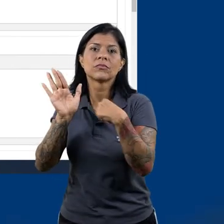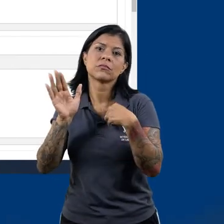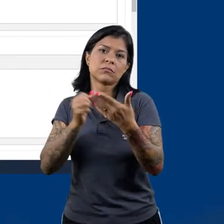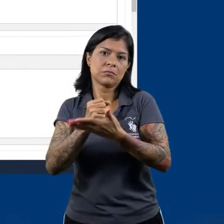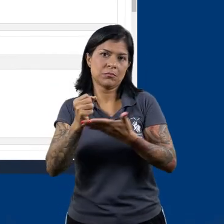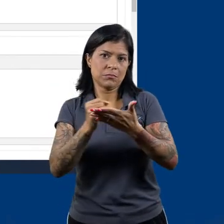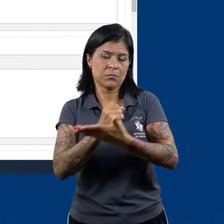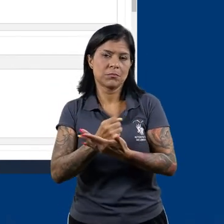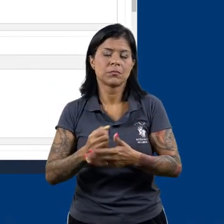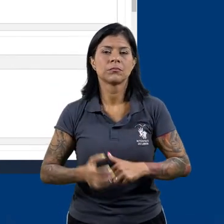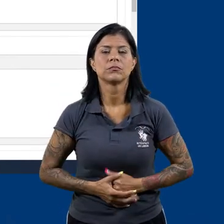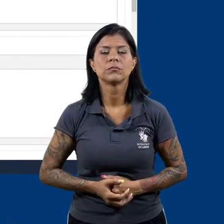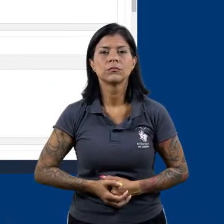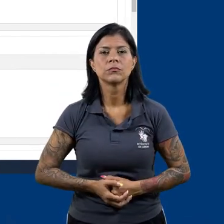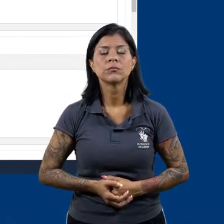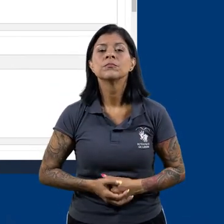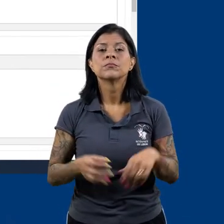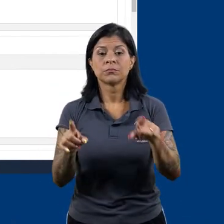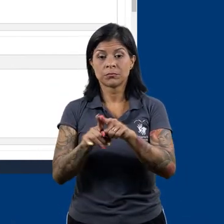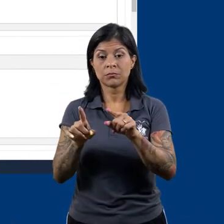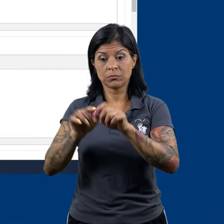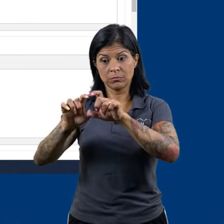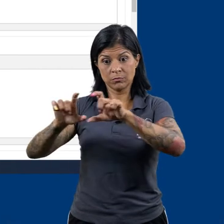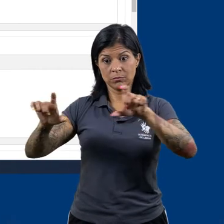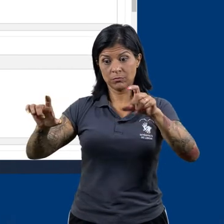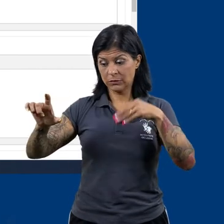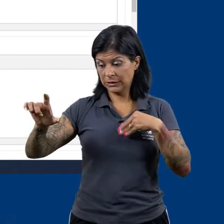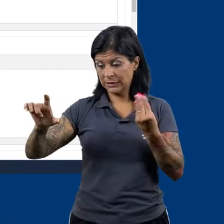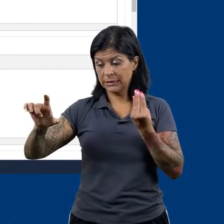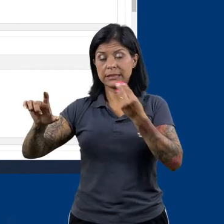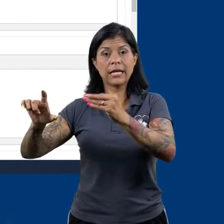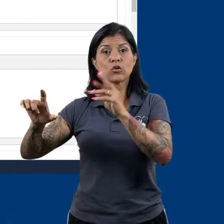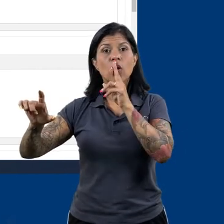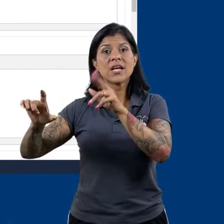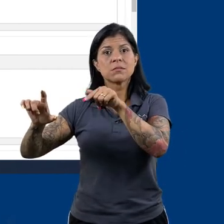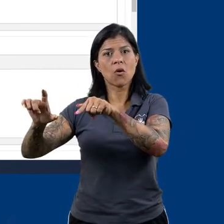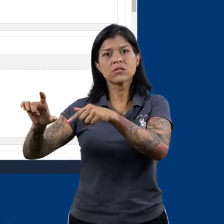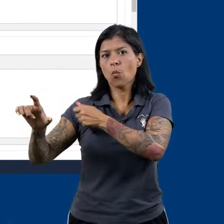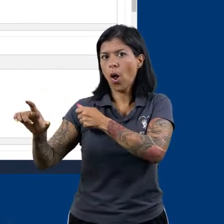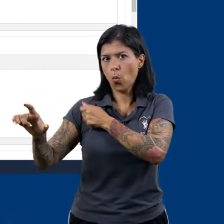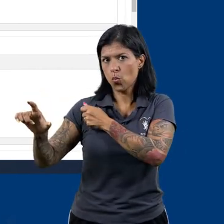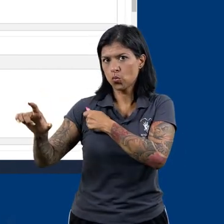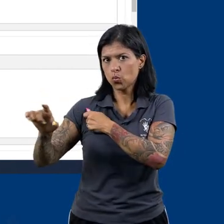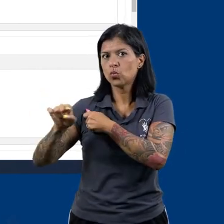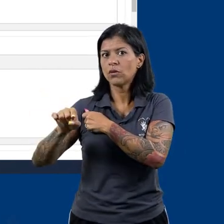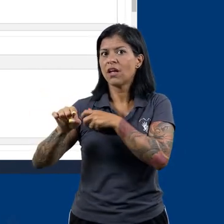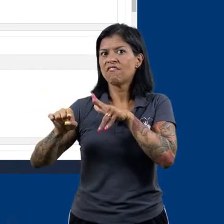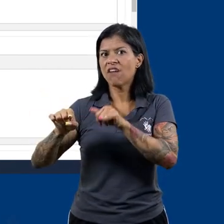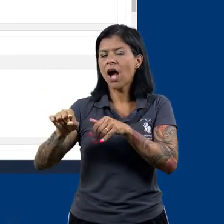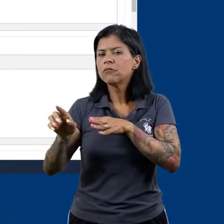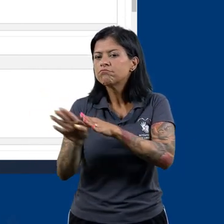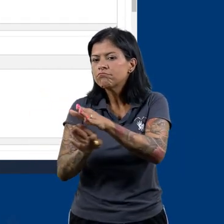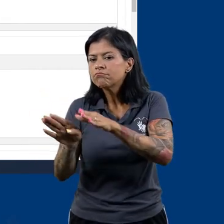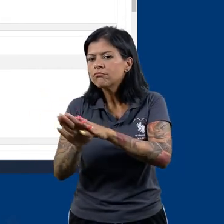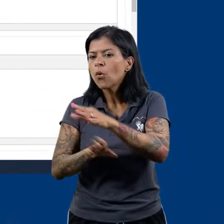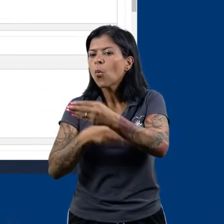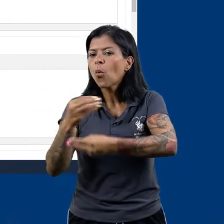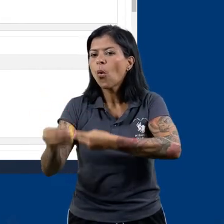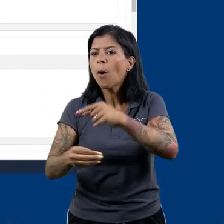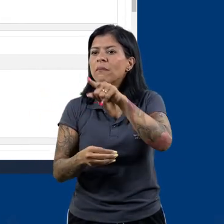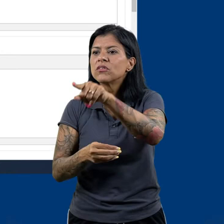e será colocado o padrão e no caixa de resposta do Estudante